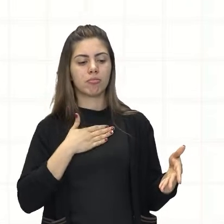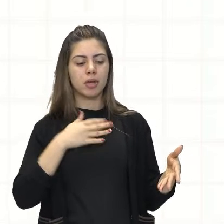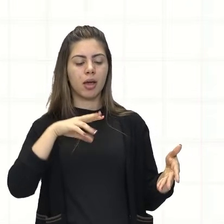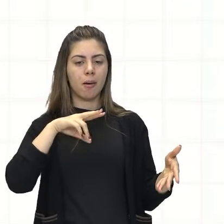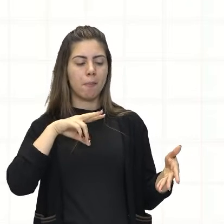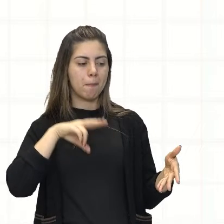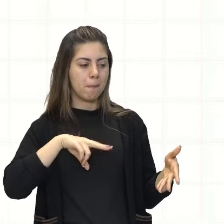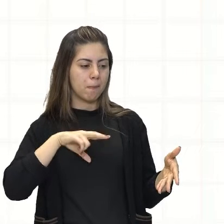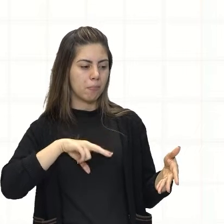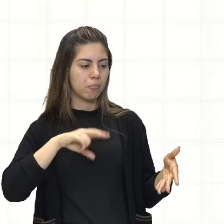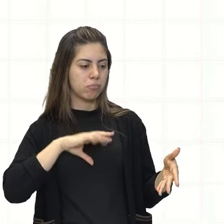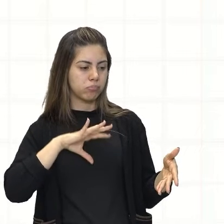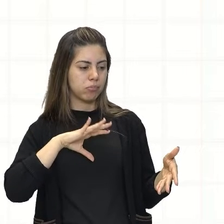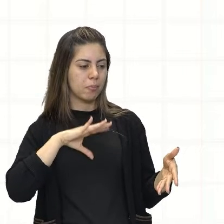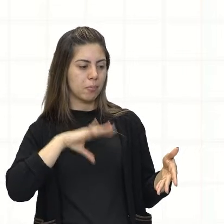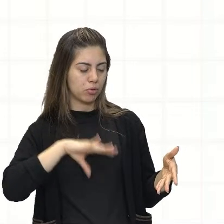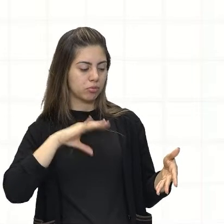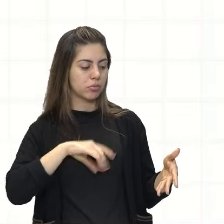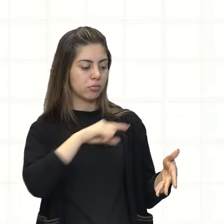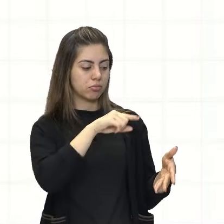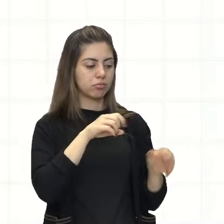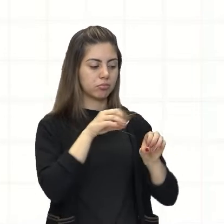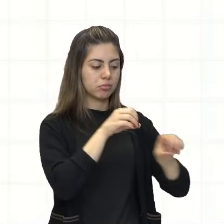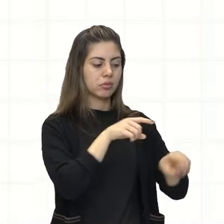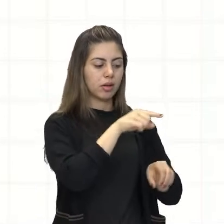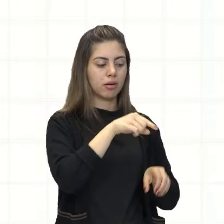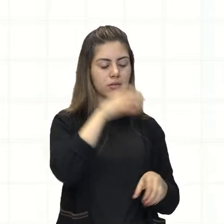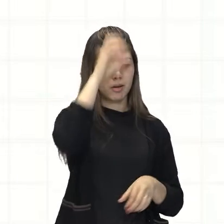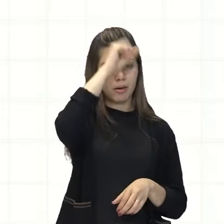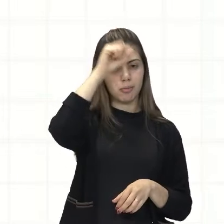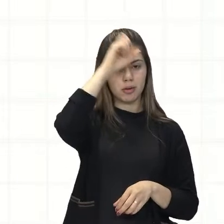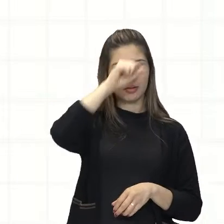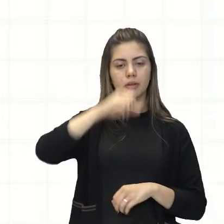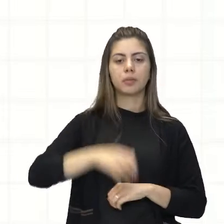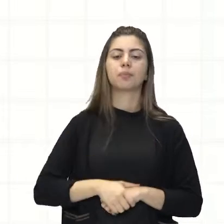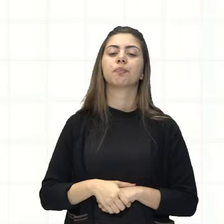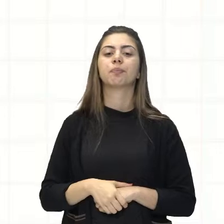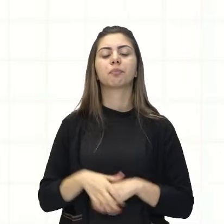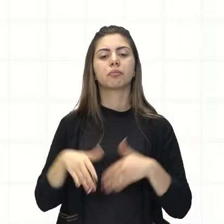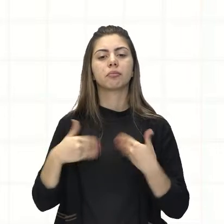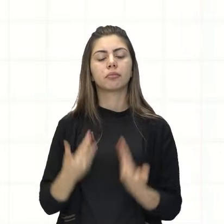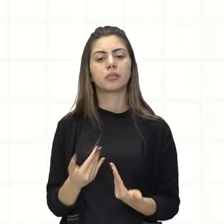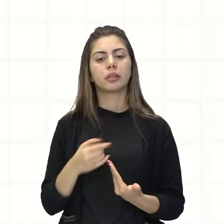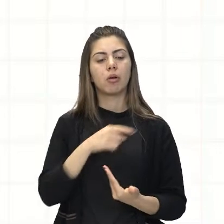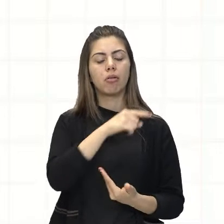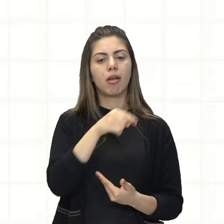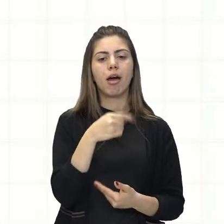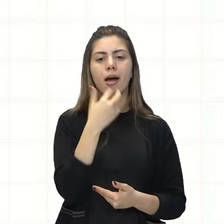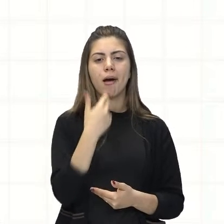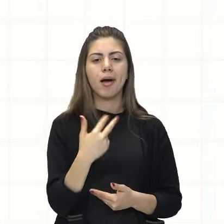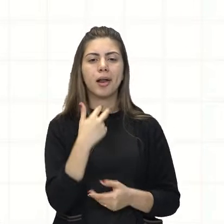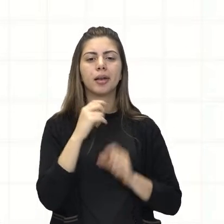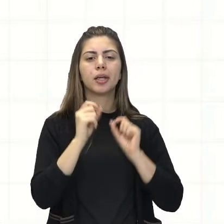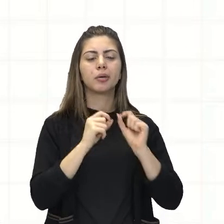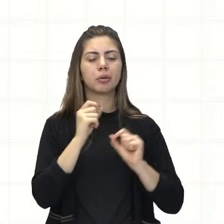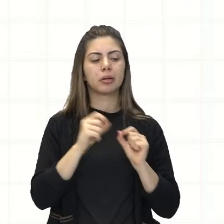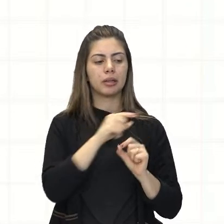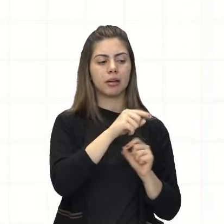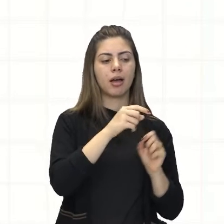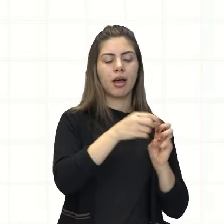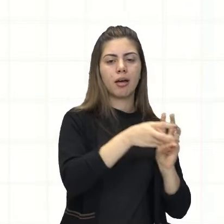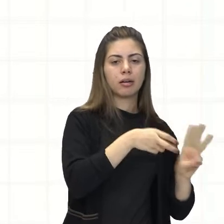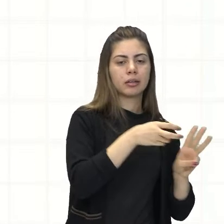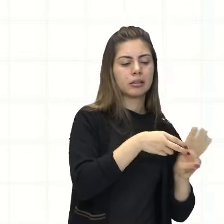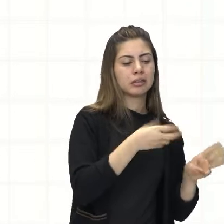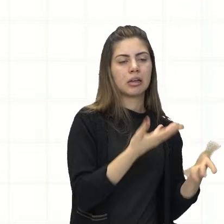povos originários aprendam o idioma. Então, boa parte desse idioma dos povos originários vai acabar